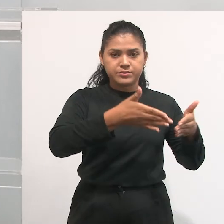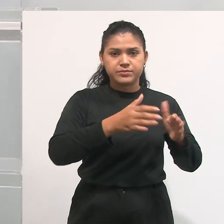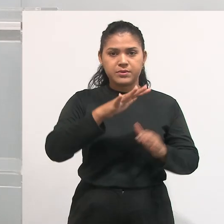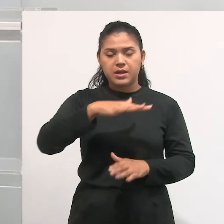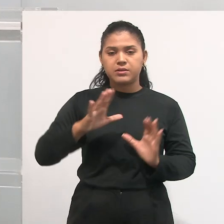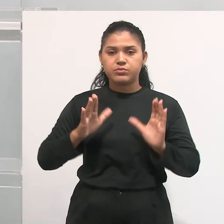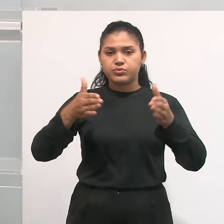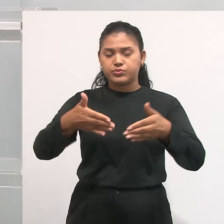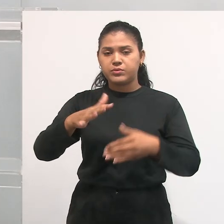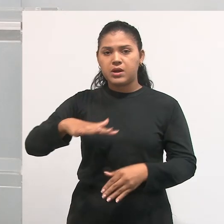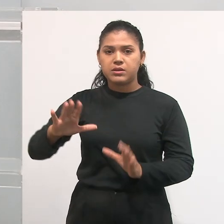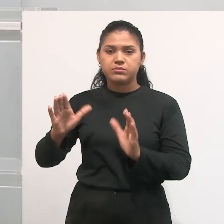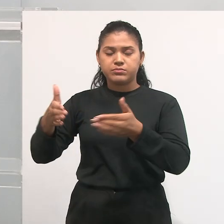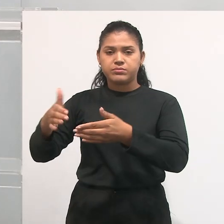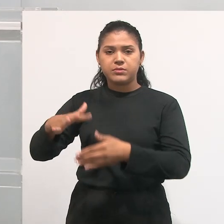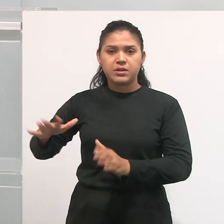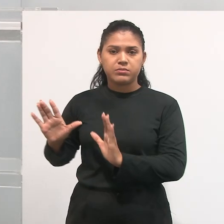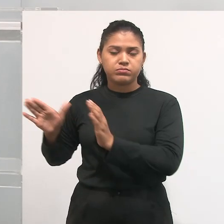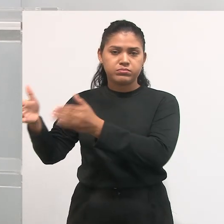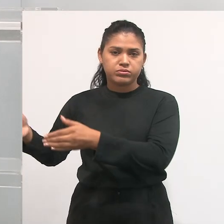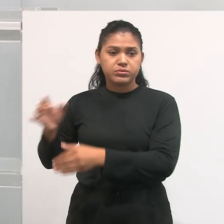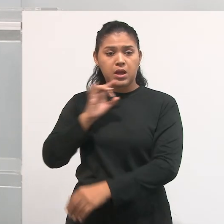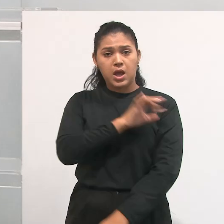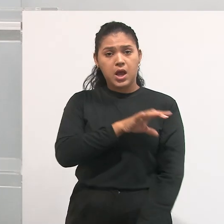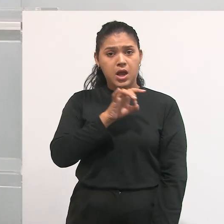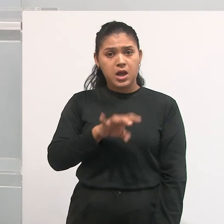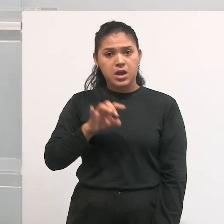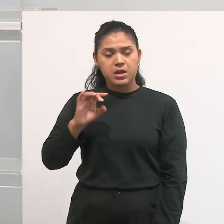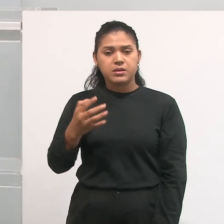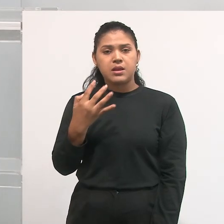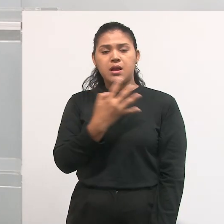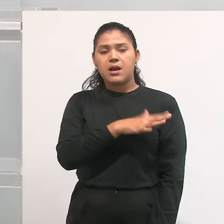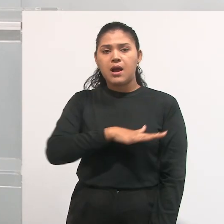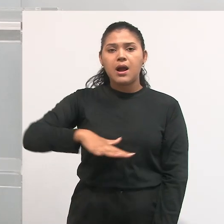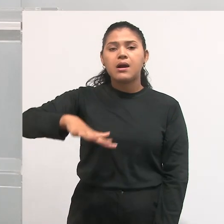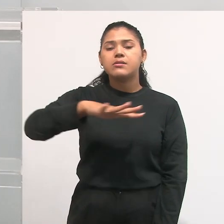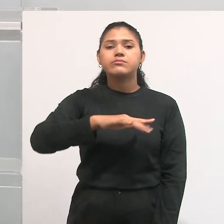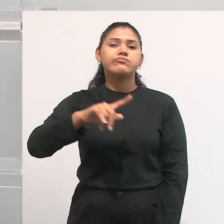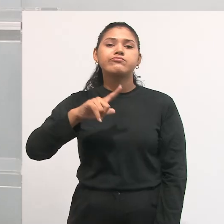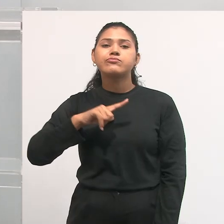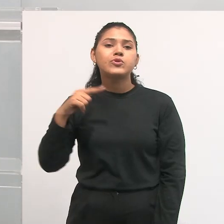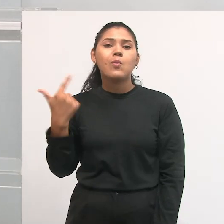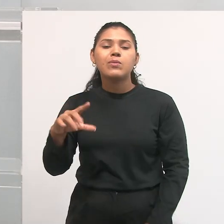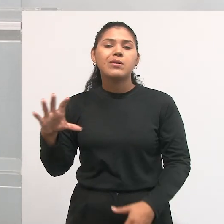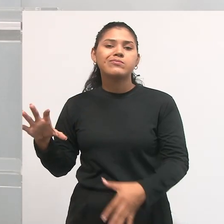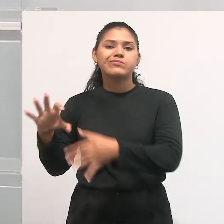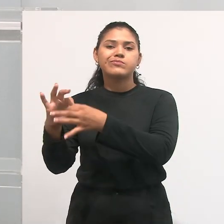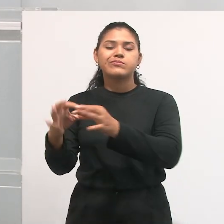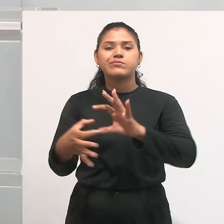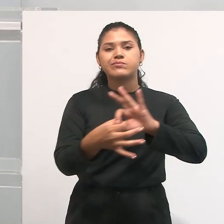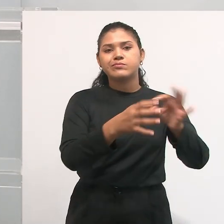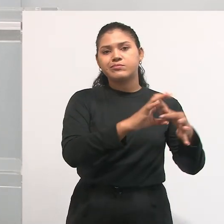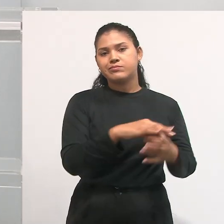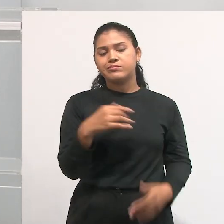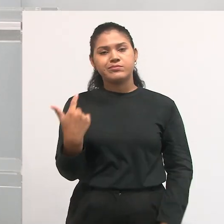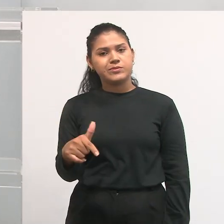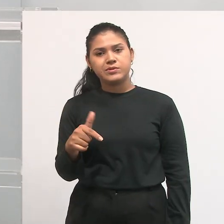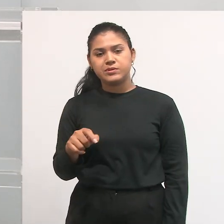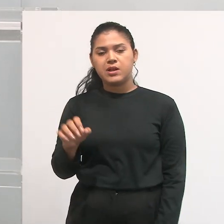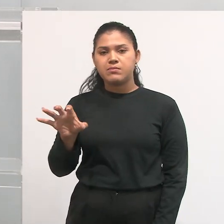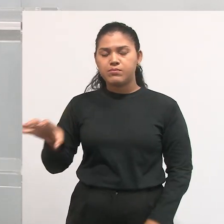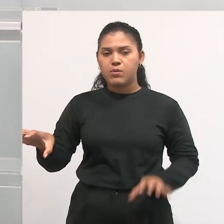são compartimentadas e cada um ensina uma coisa e elas são dissociadas, elas não se comunicam. Então, a nossa